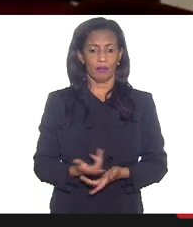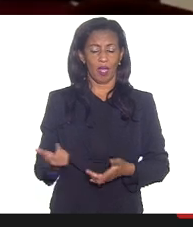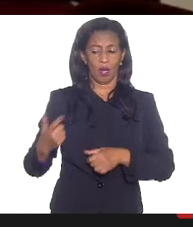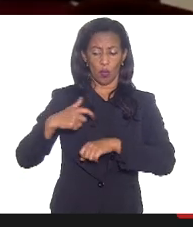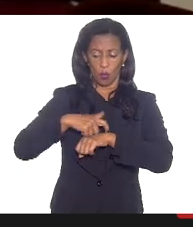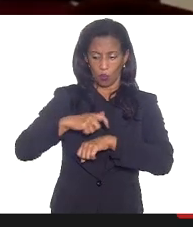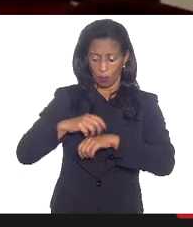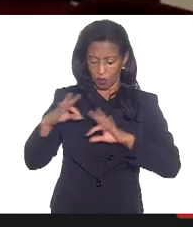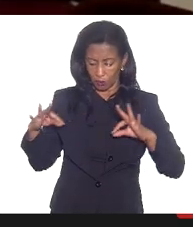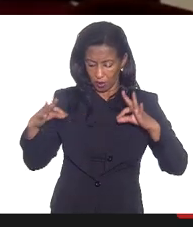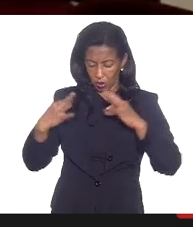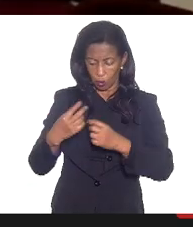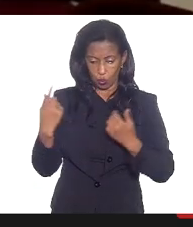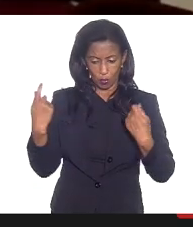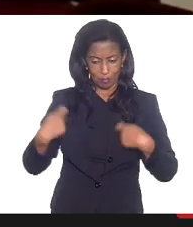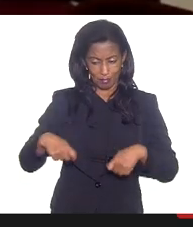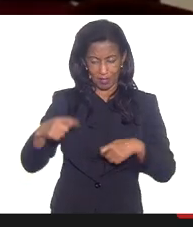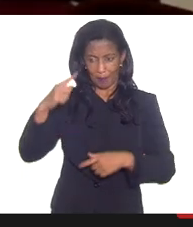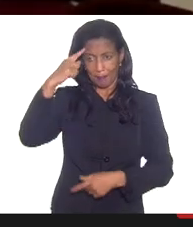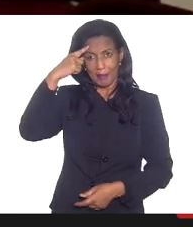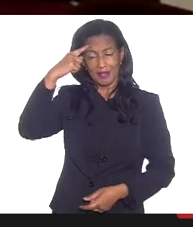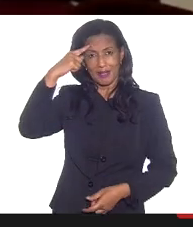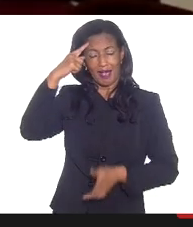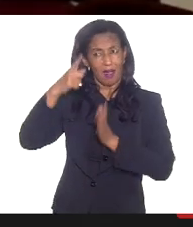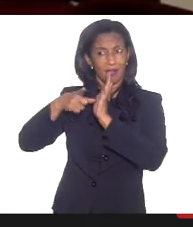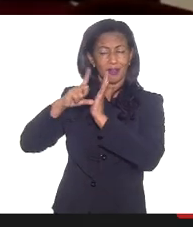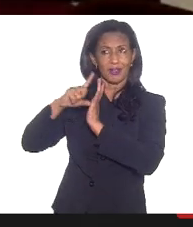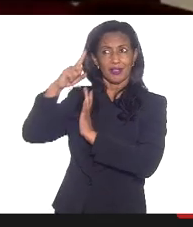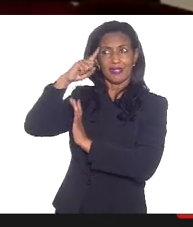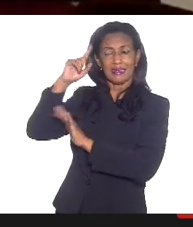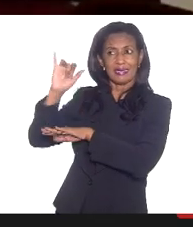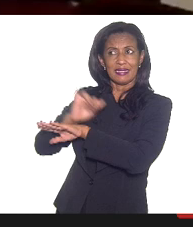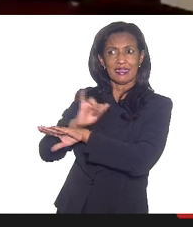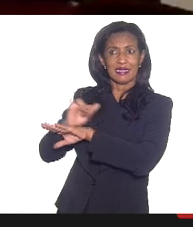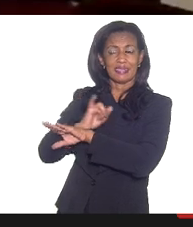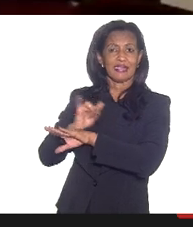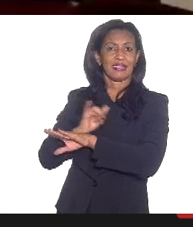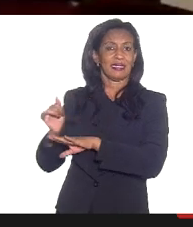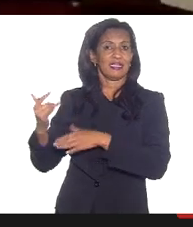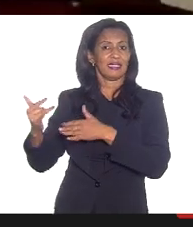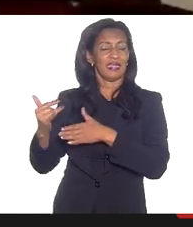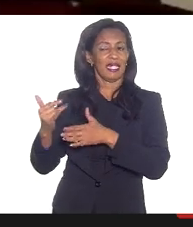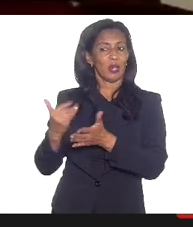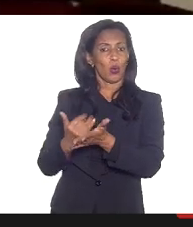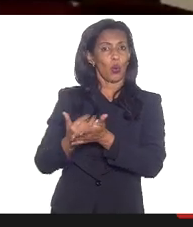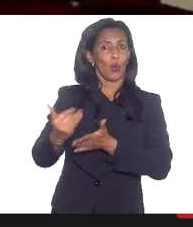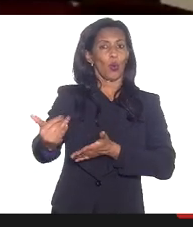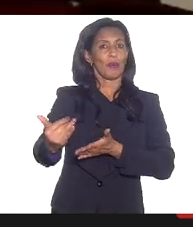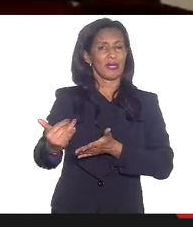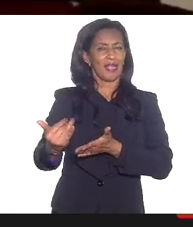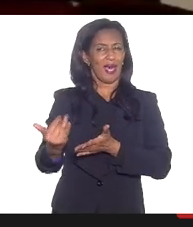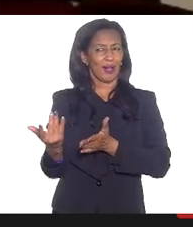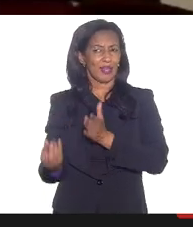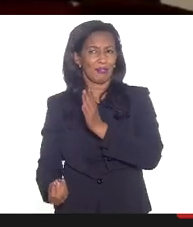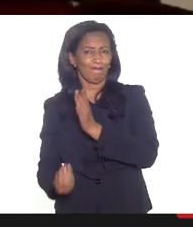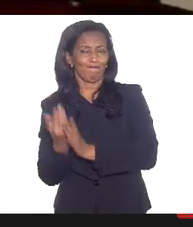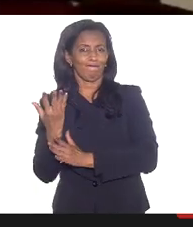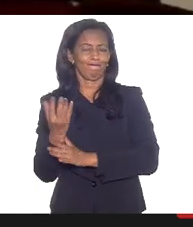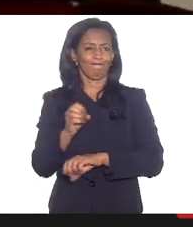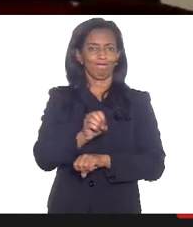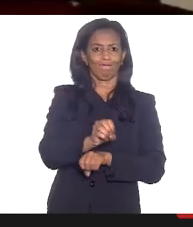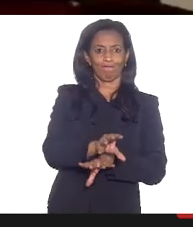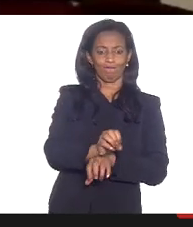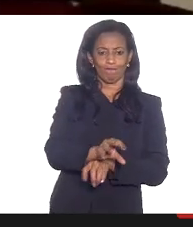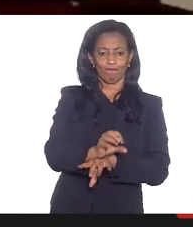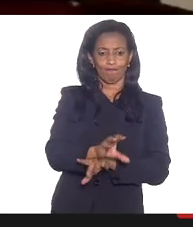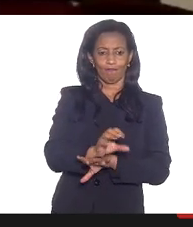onde tudo tinha que ser muito bem pensado, né? E daí começaram essas estratégias para oferta da educação, que na realidade